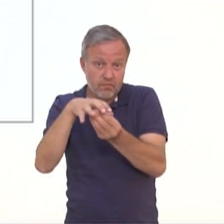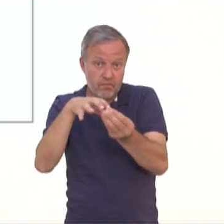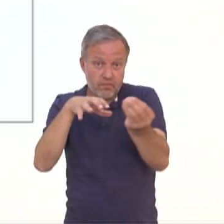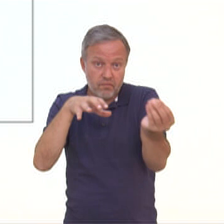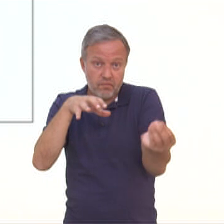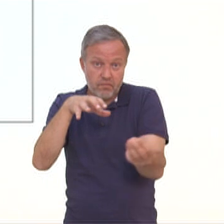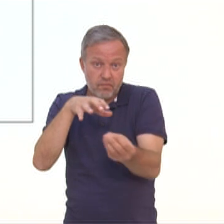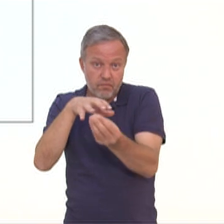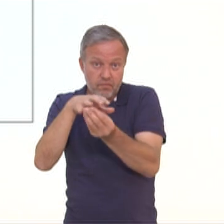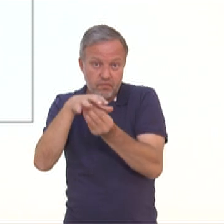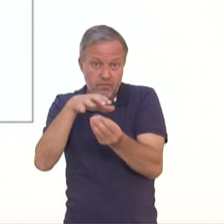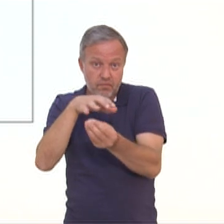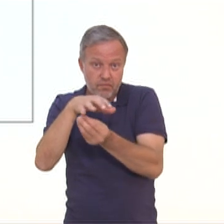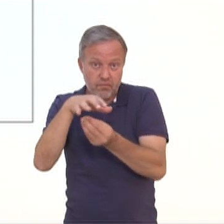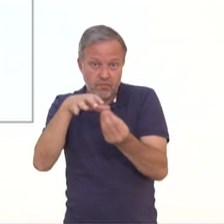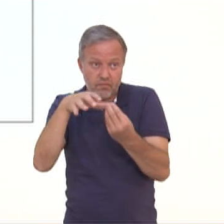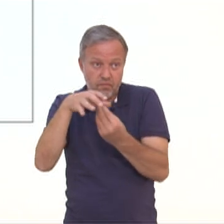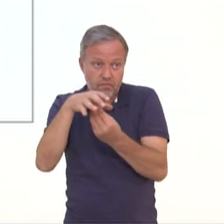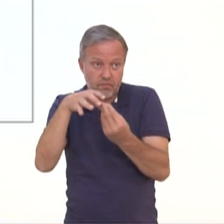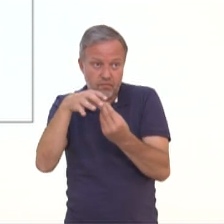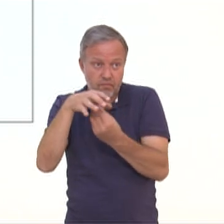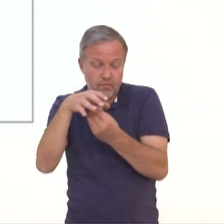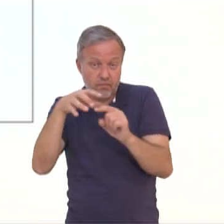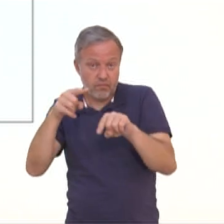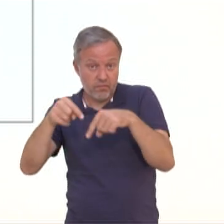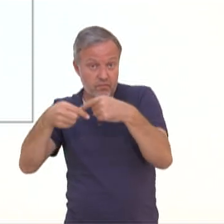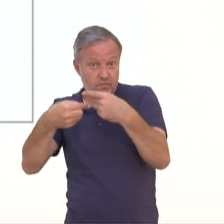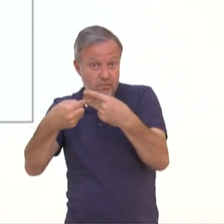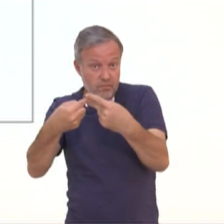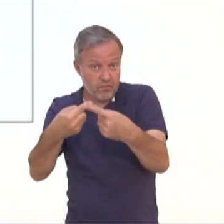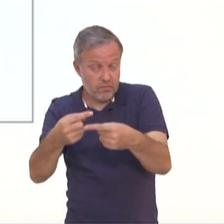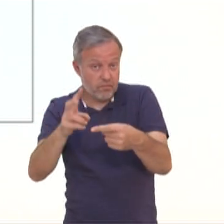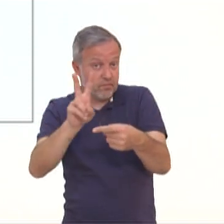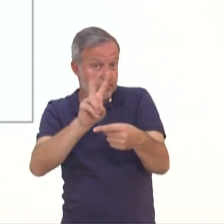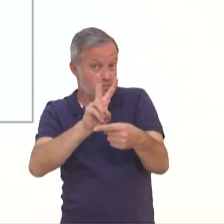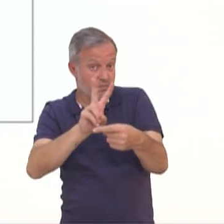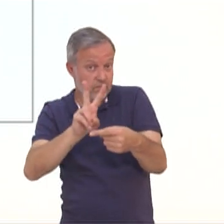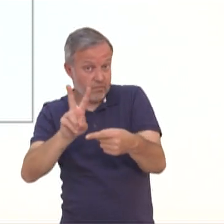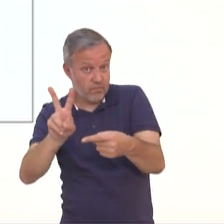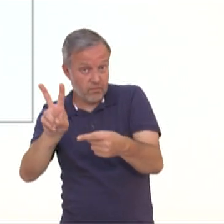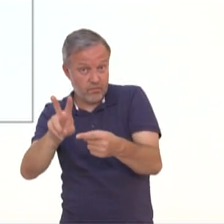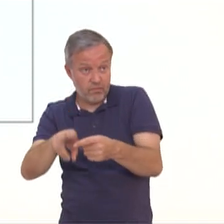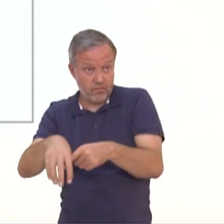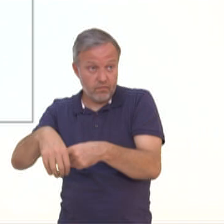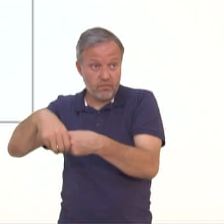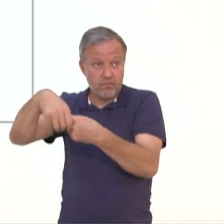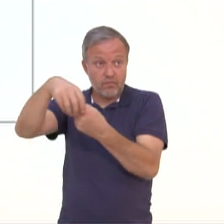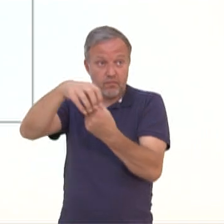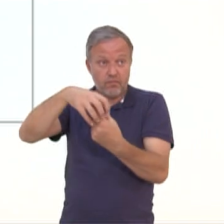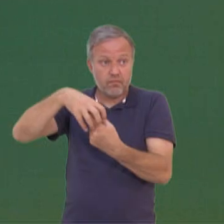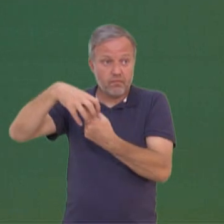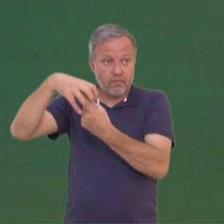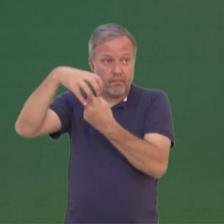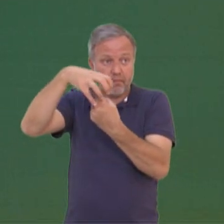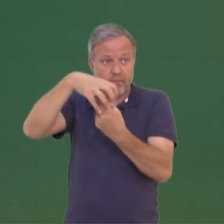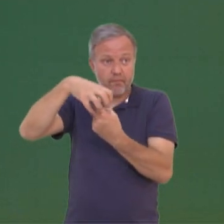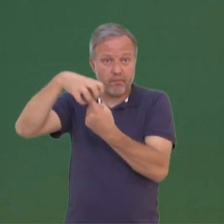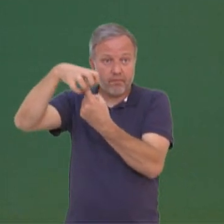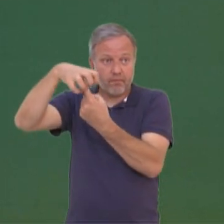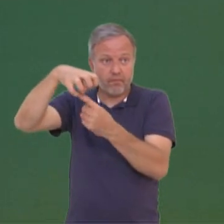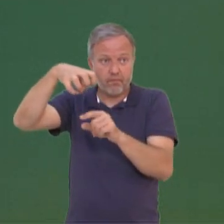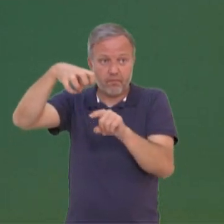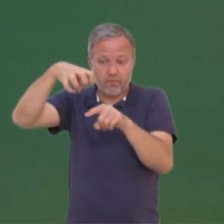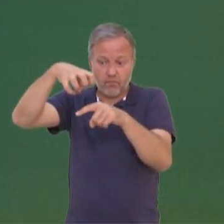de origem ascomicetus. Para outro lado, começaram a fazer os cogumelos para segurar os esporos,